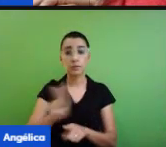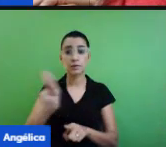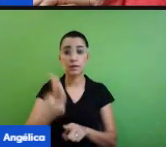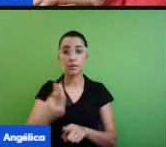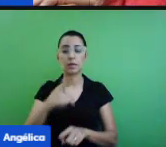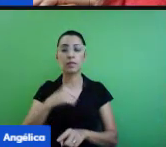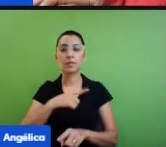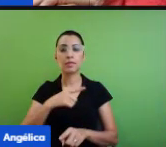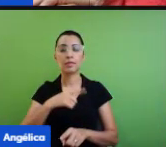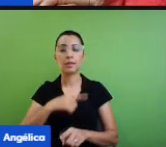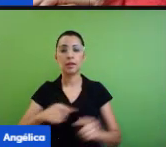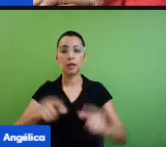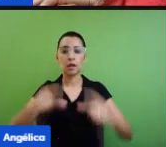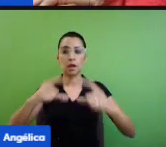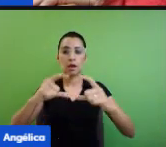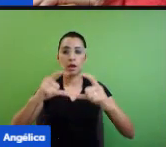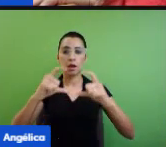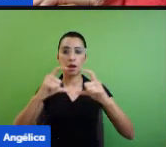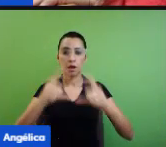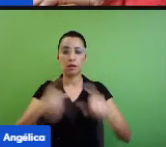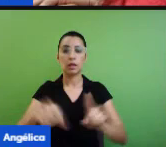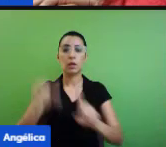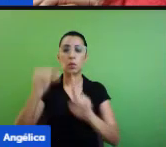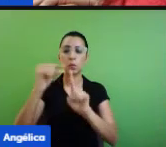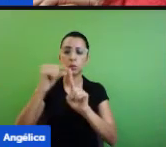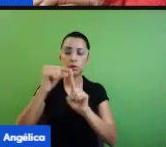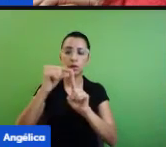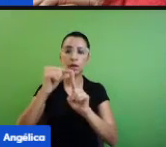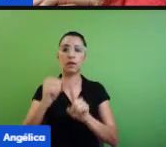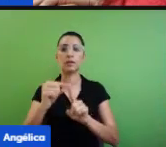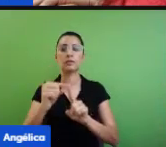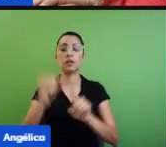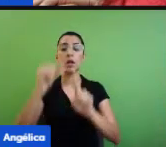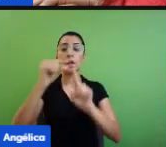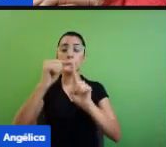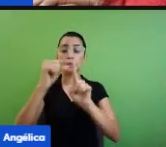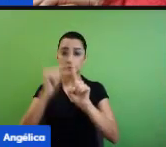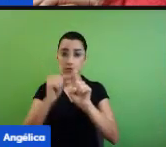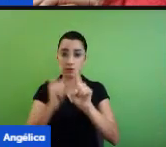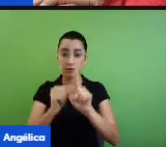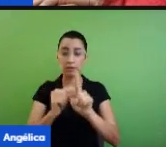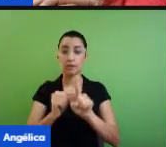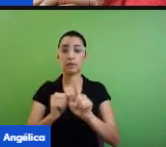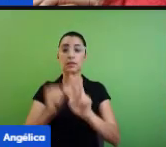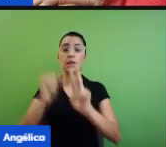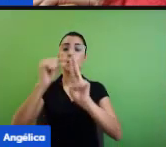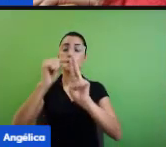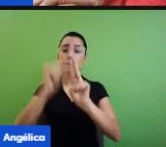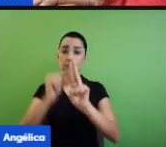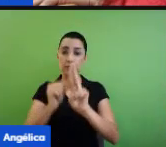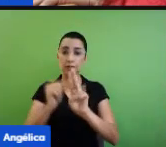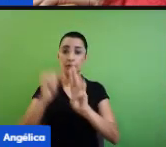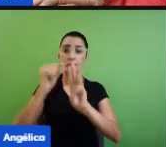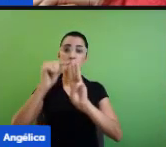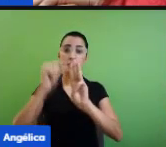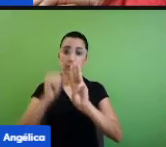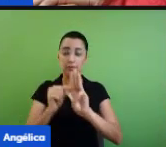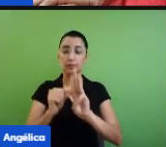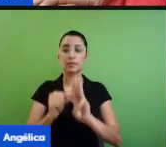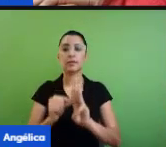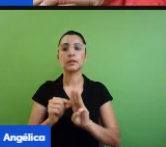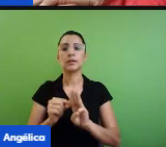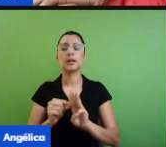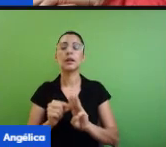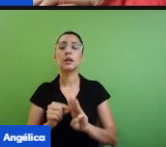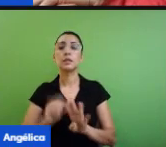que representam a unidade, a dezena, a centena e o milhar, é possível que o educando, de forma concreta,